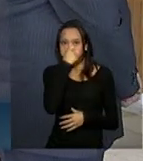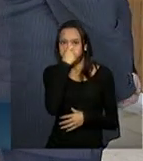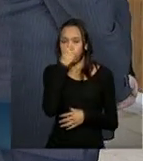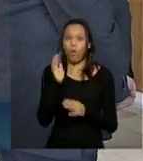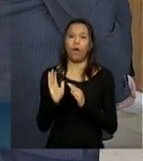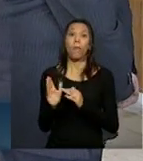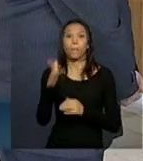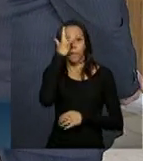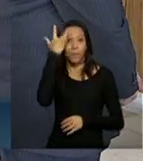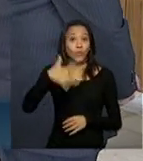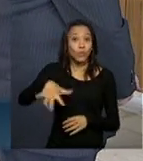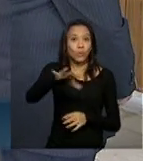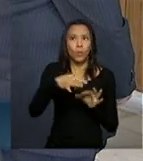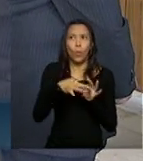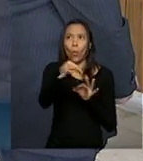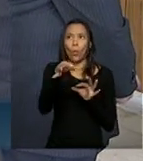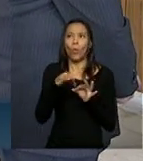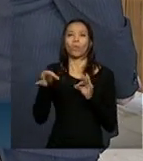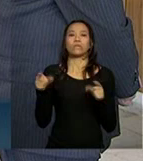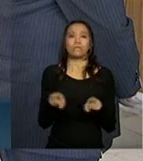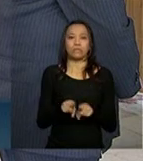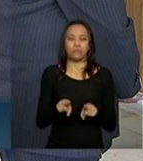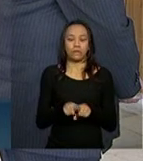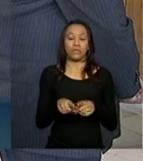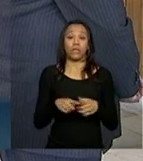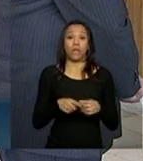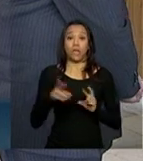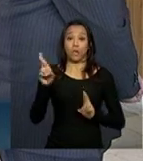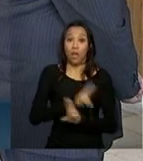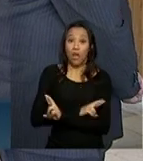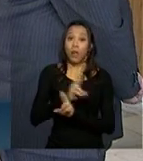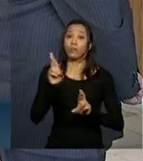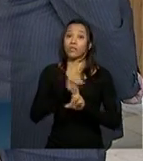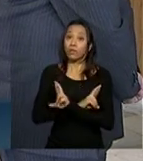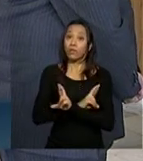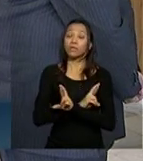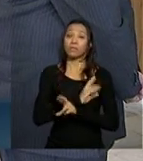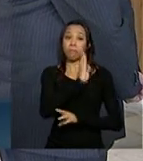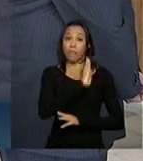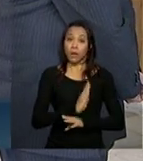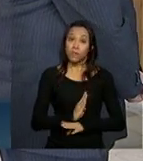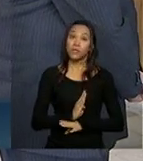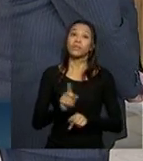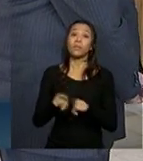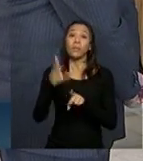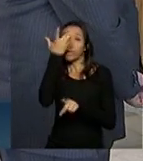geográfica. As relações diplomáticas entre Brasil e Índia foram estabelecidas em